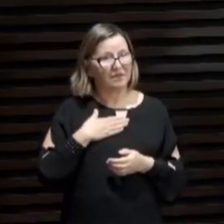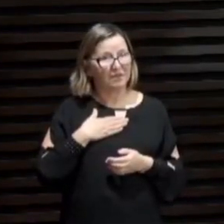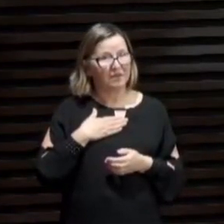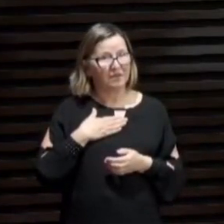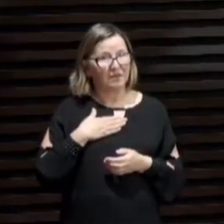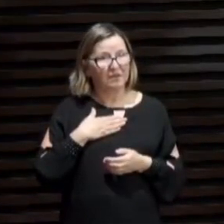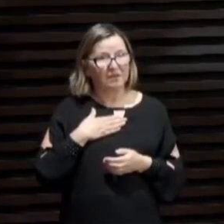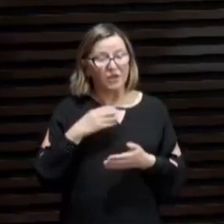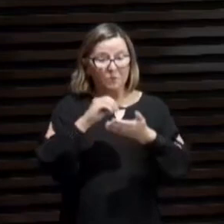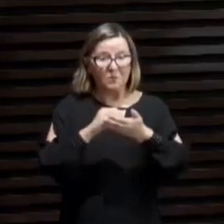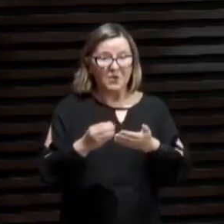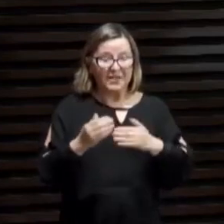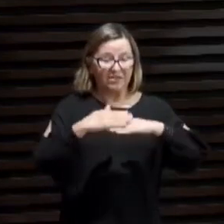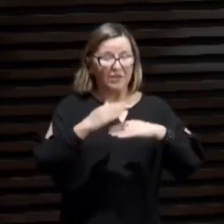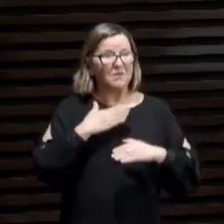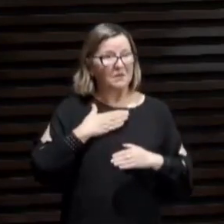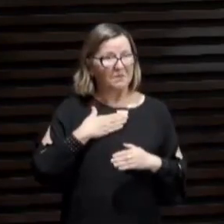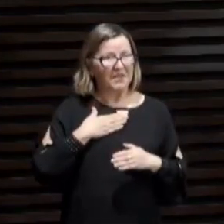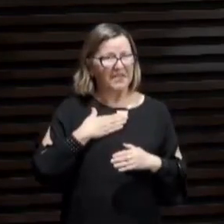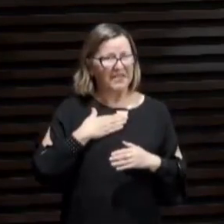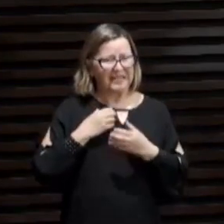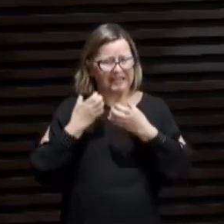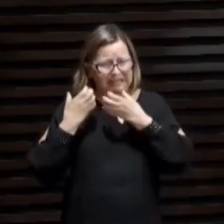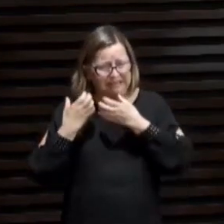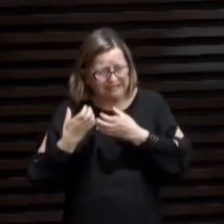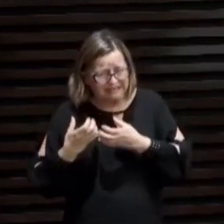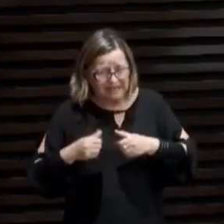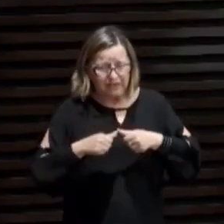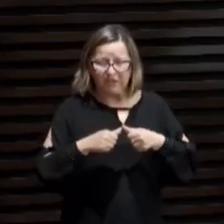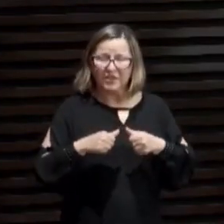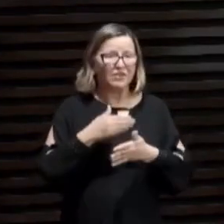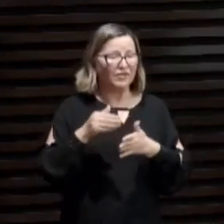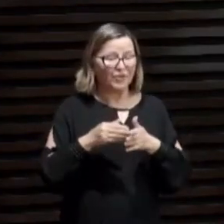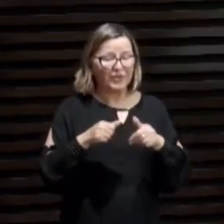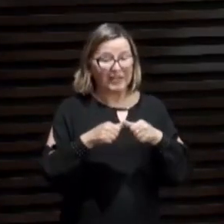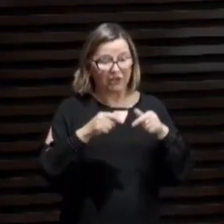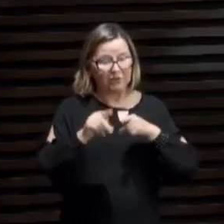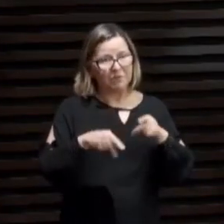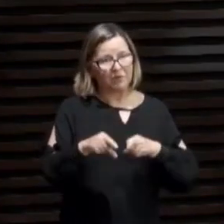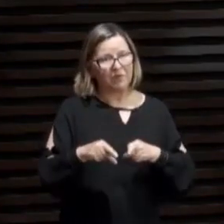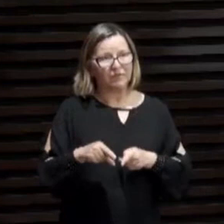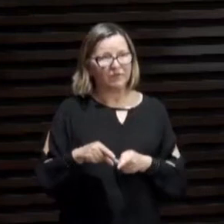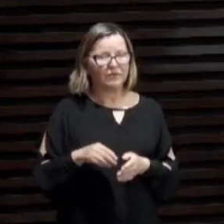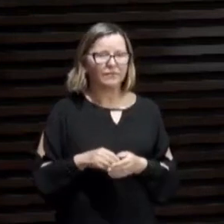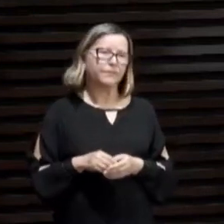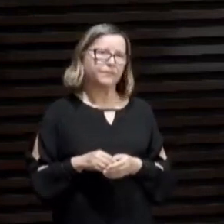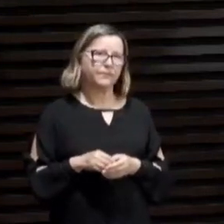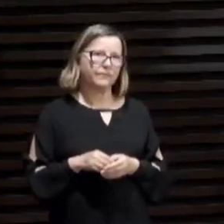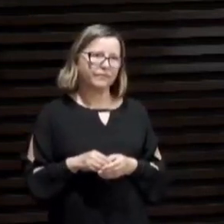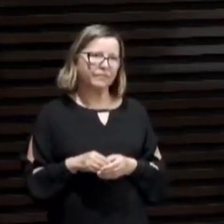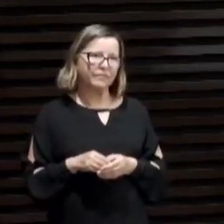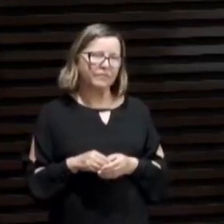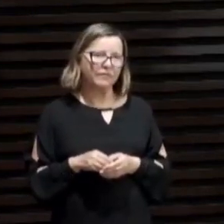povo? Concebi eu, porventura, todo este povo? Dei-o à luz para que me digas, leva-o ao teu colo,